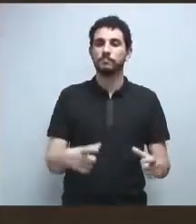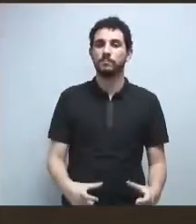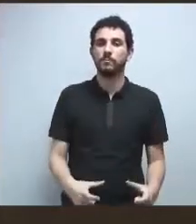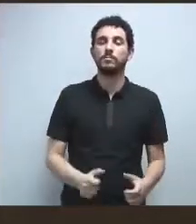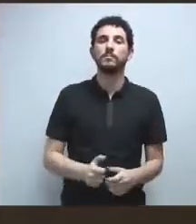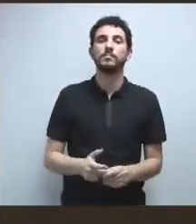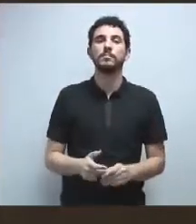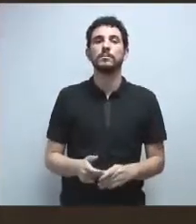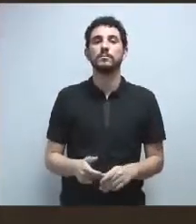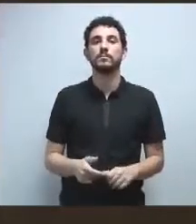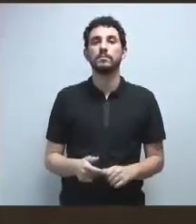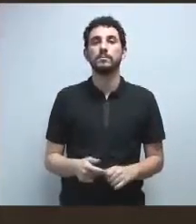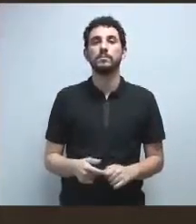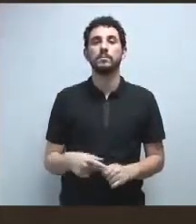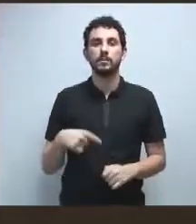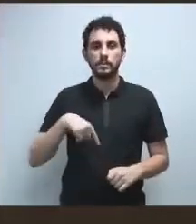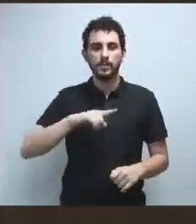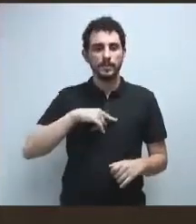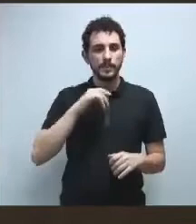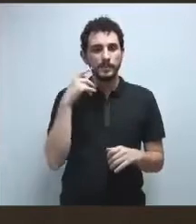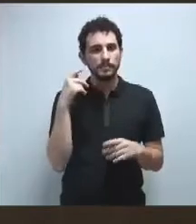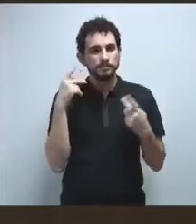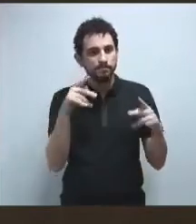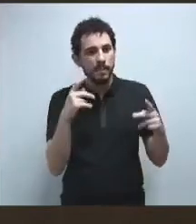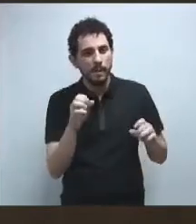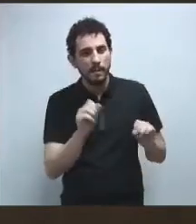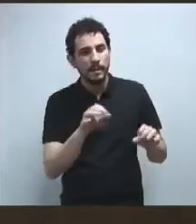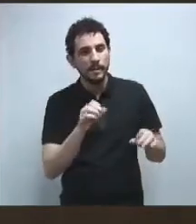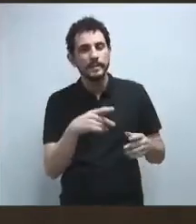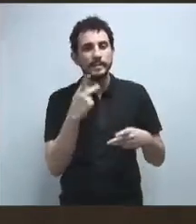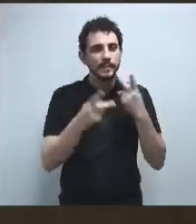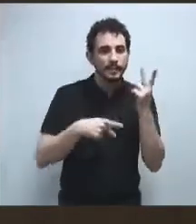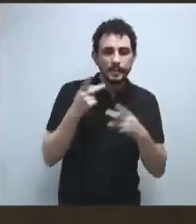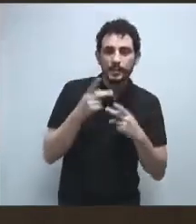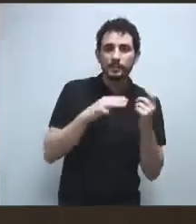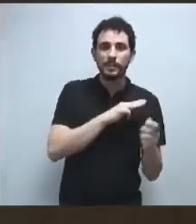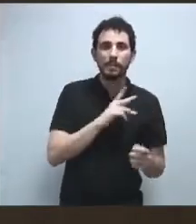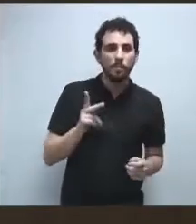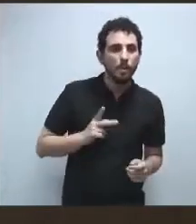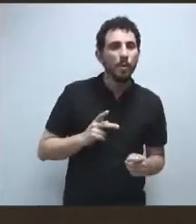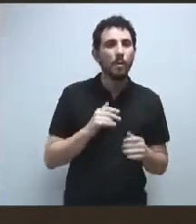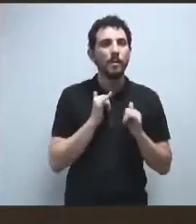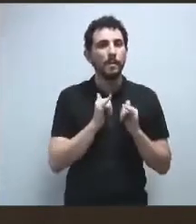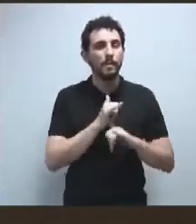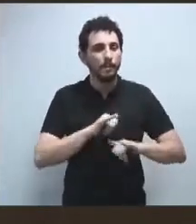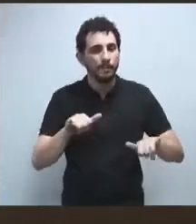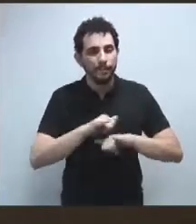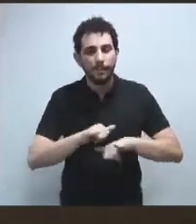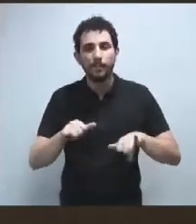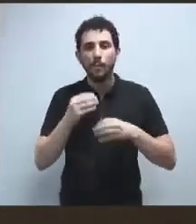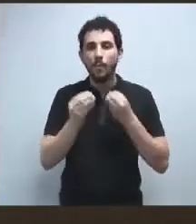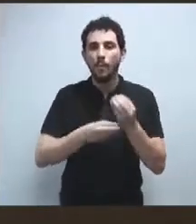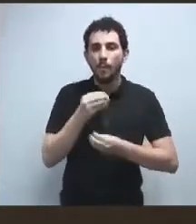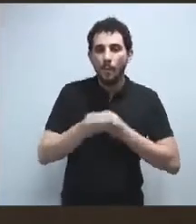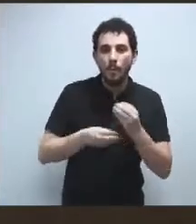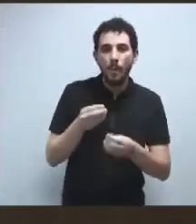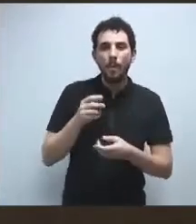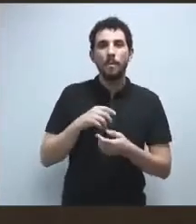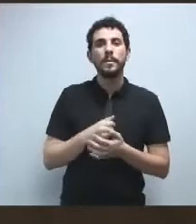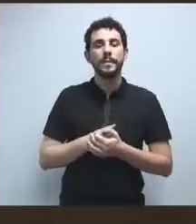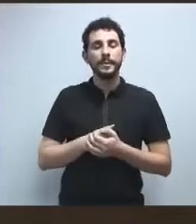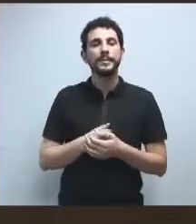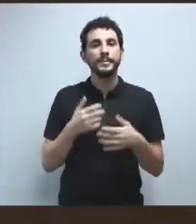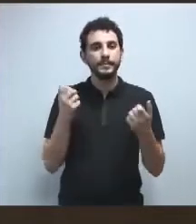quando pra pregando idéia do ministério público dizendo que cissokho é que deveria ser o ministério